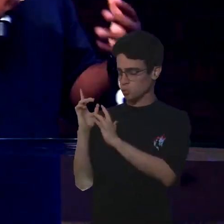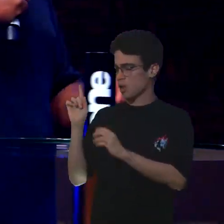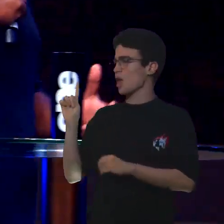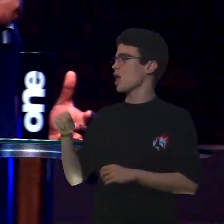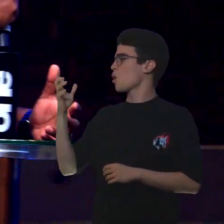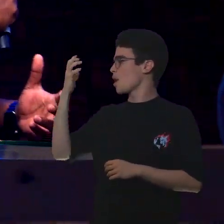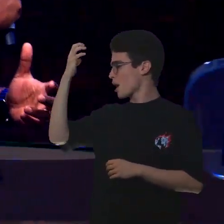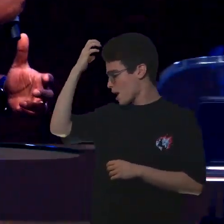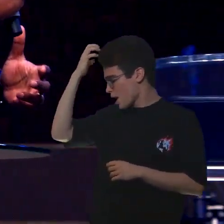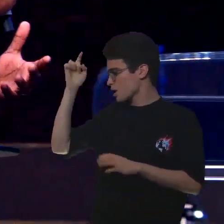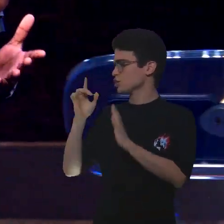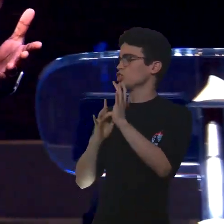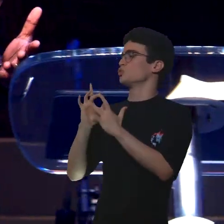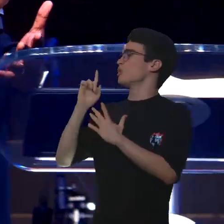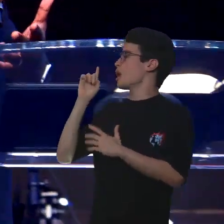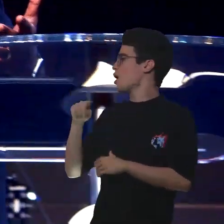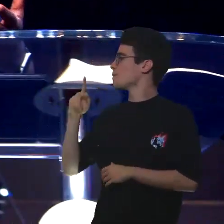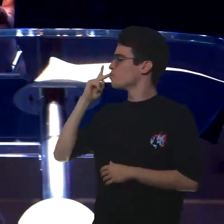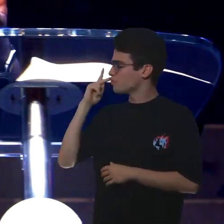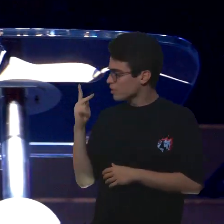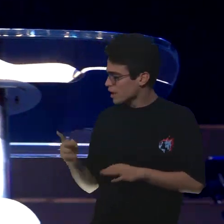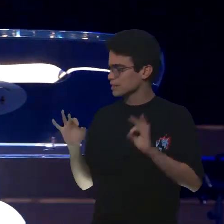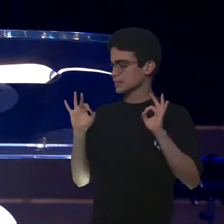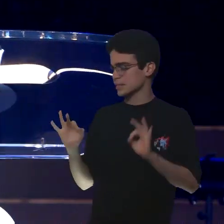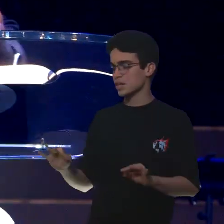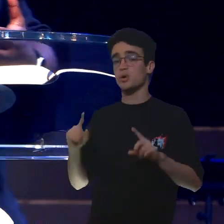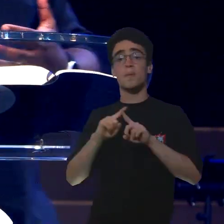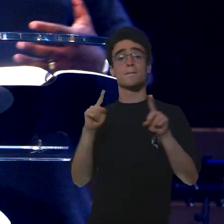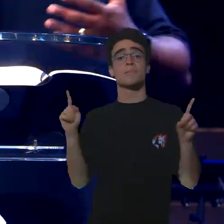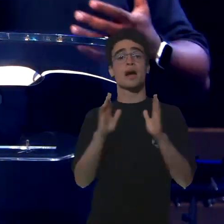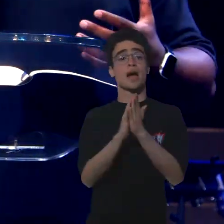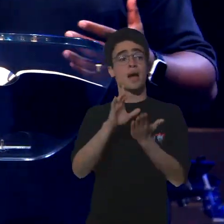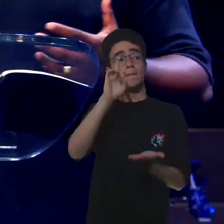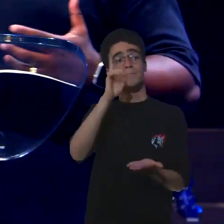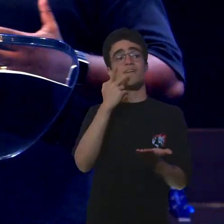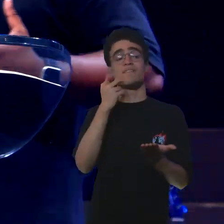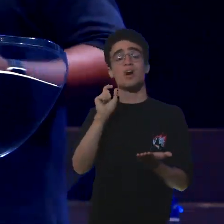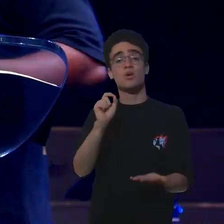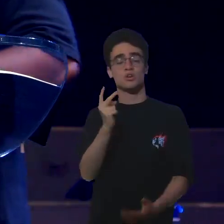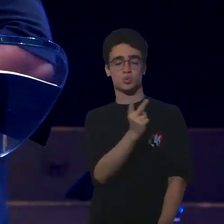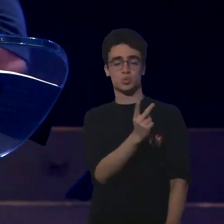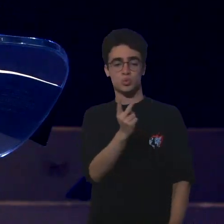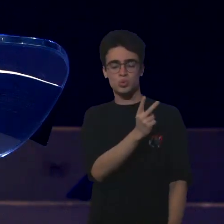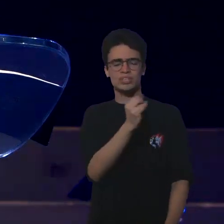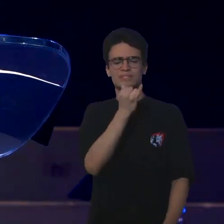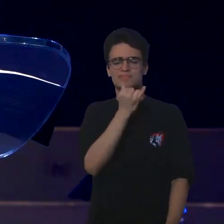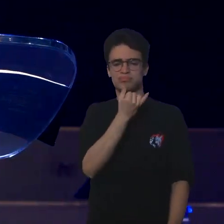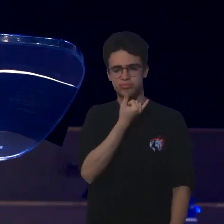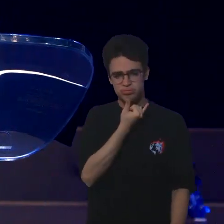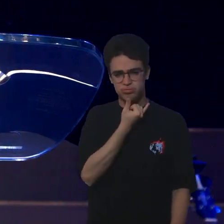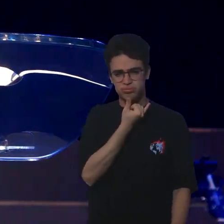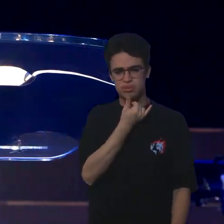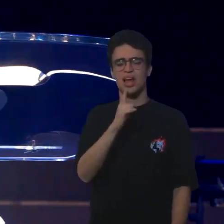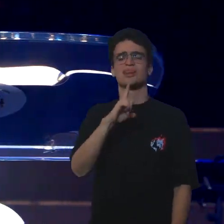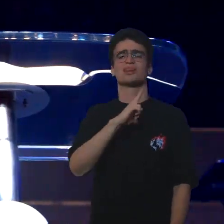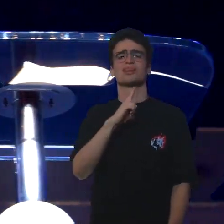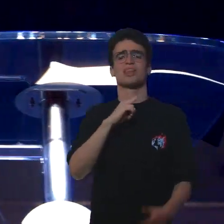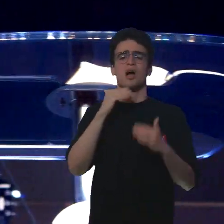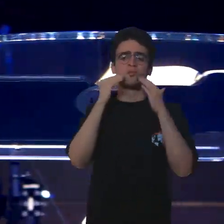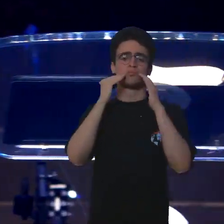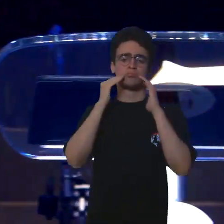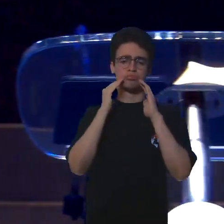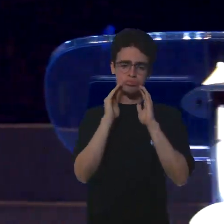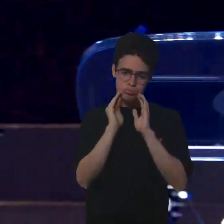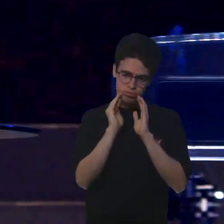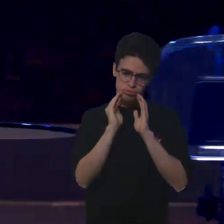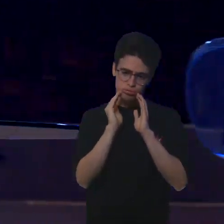era o profeta, mas a palavra mesmo está falando que eles estavam entristecidos, estavam desanimados,